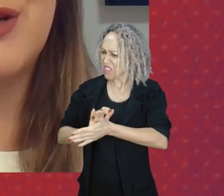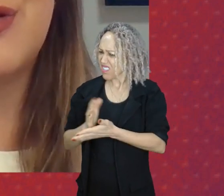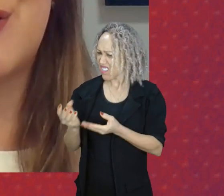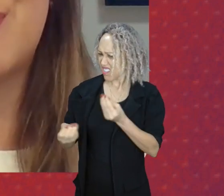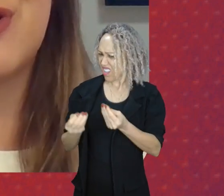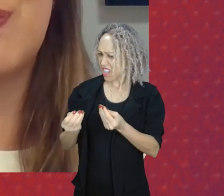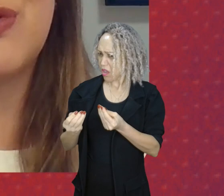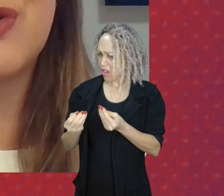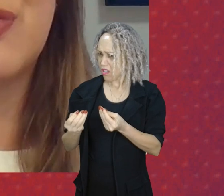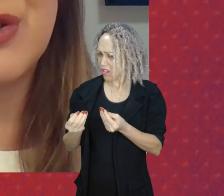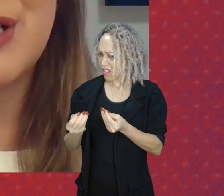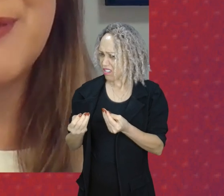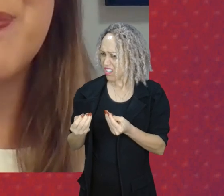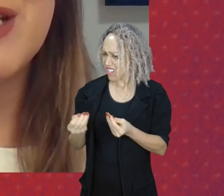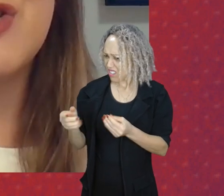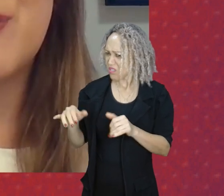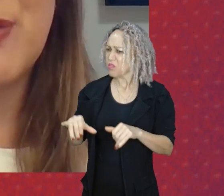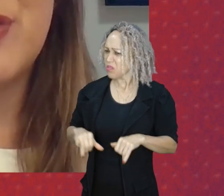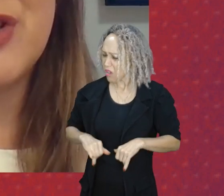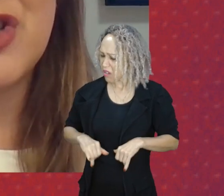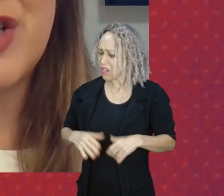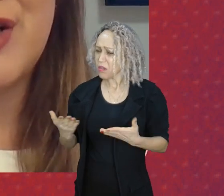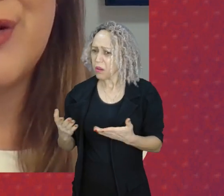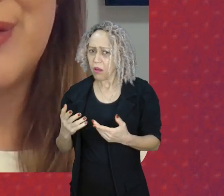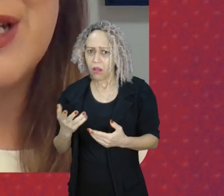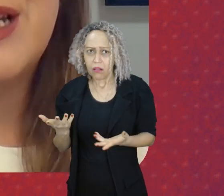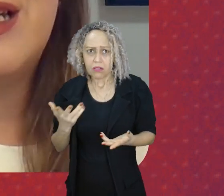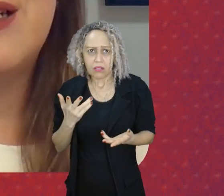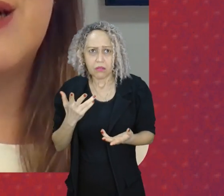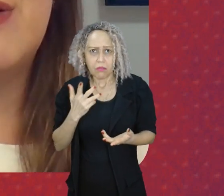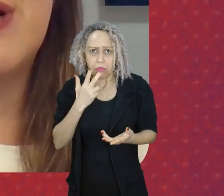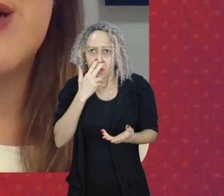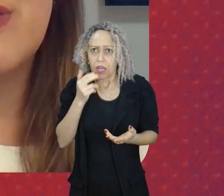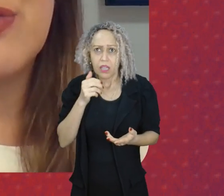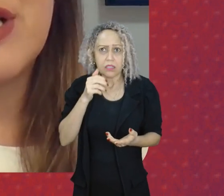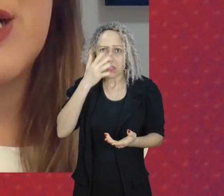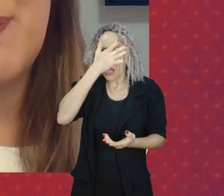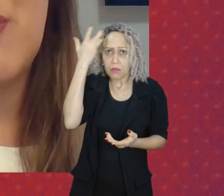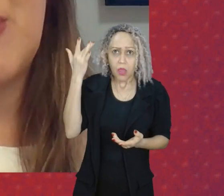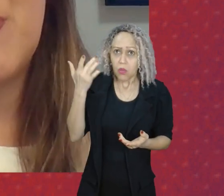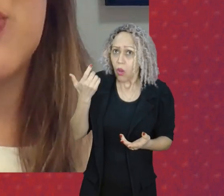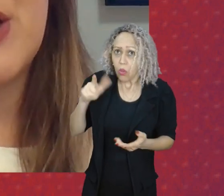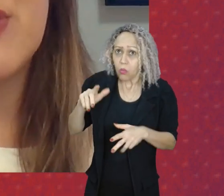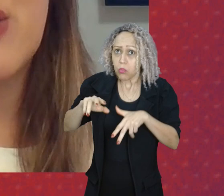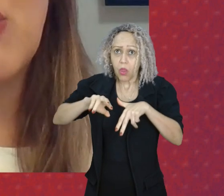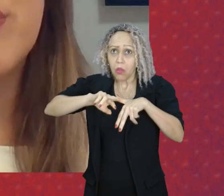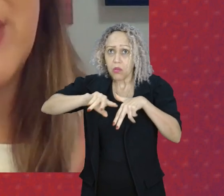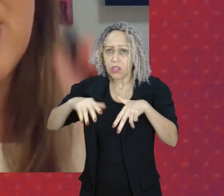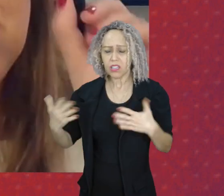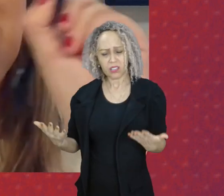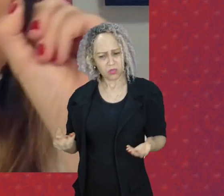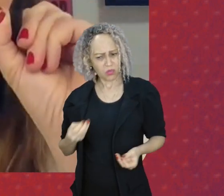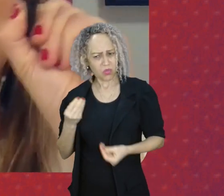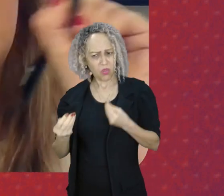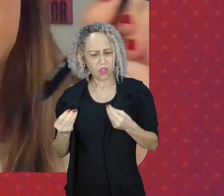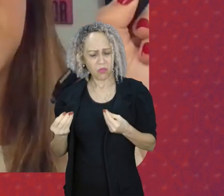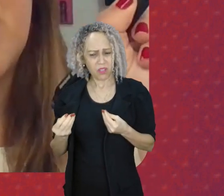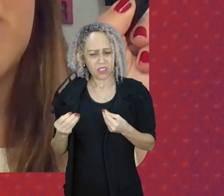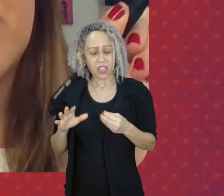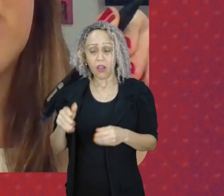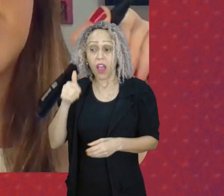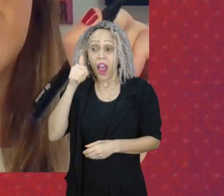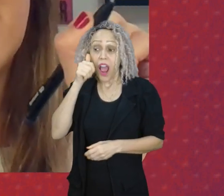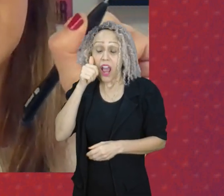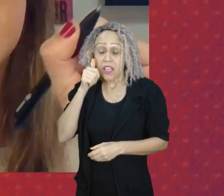nenhum gênero, né? Como se as pessoas fossem desprovidas de gênero. Então, elas não conseguem aprovar projetos que contenham a